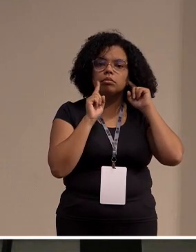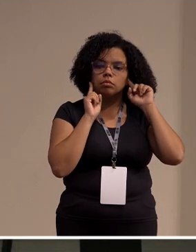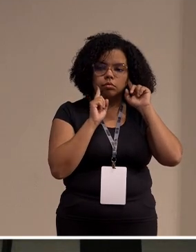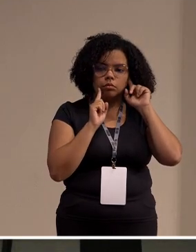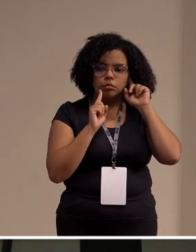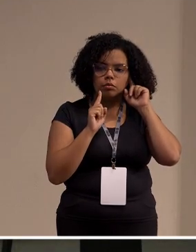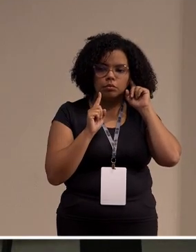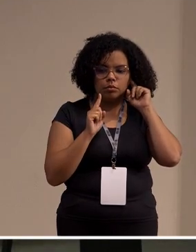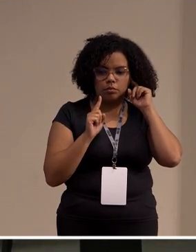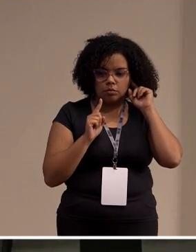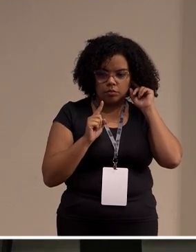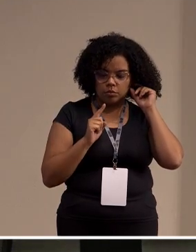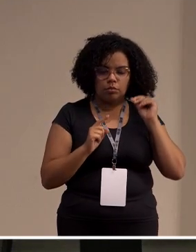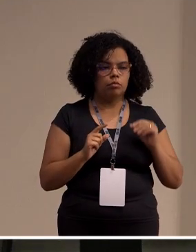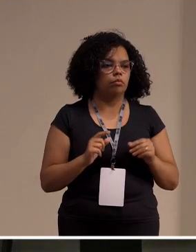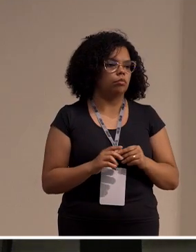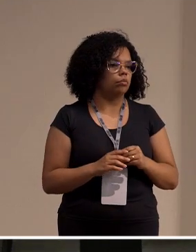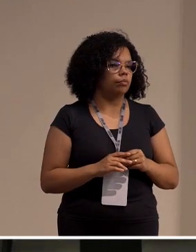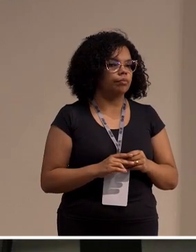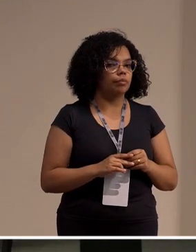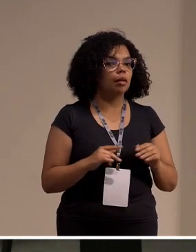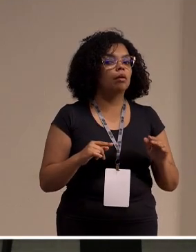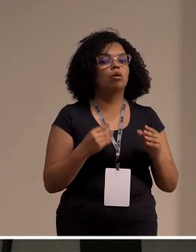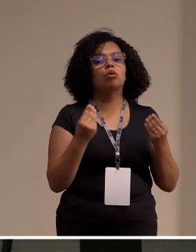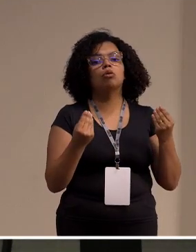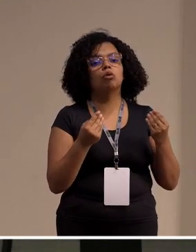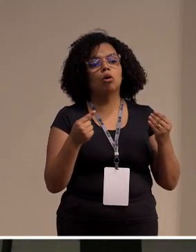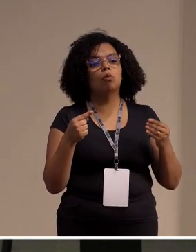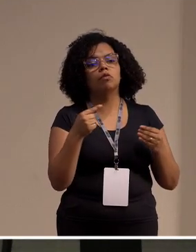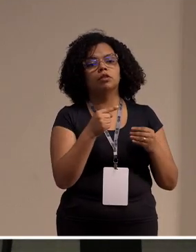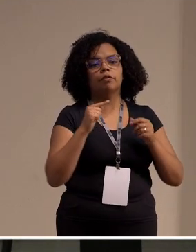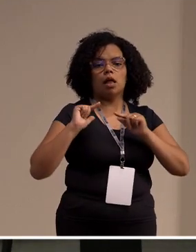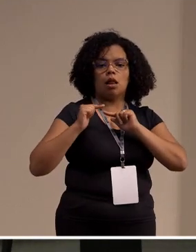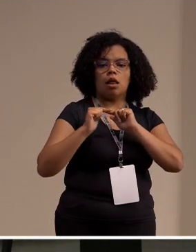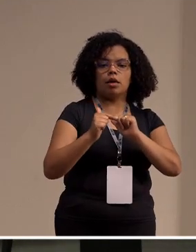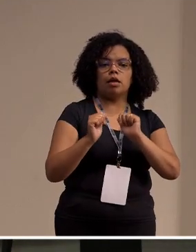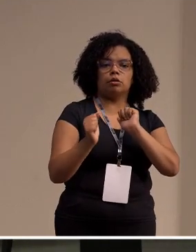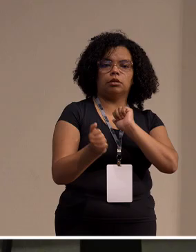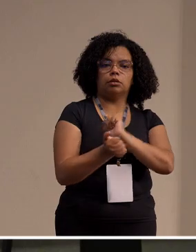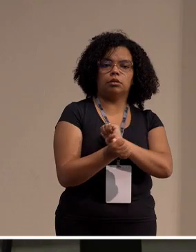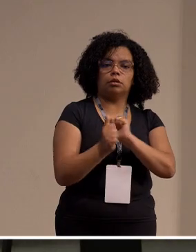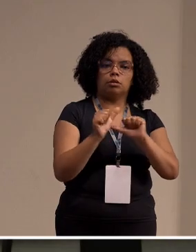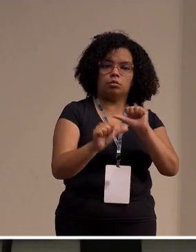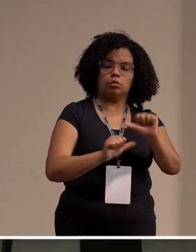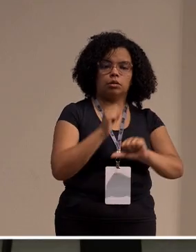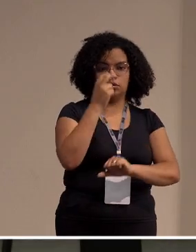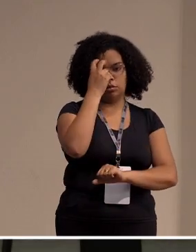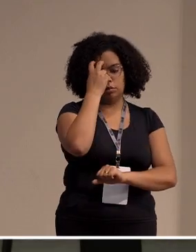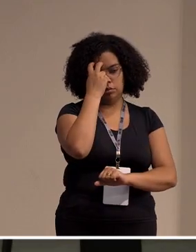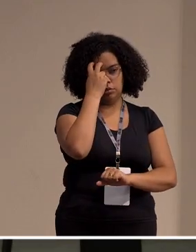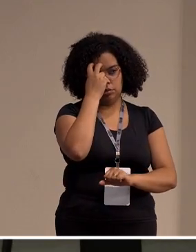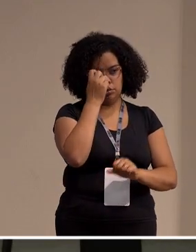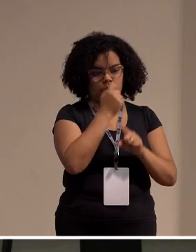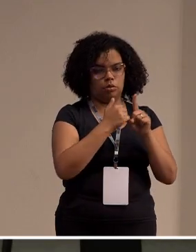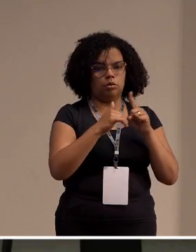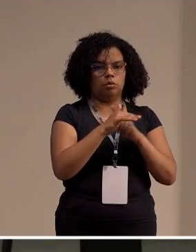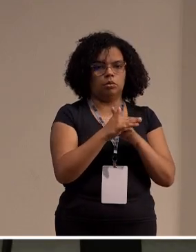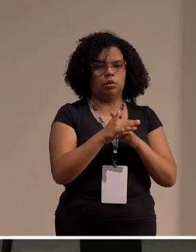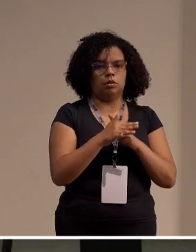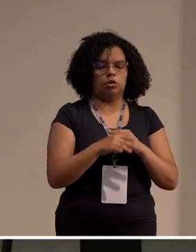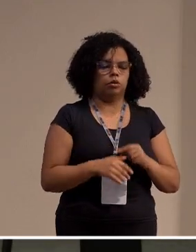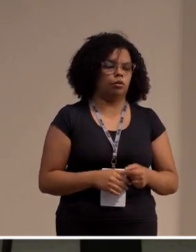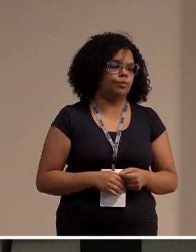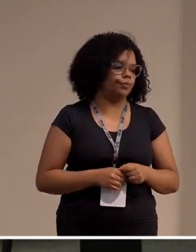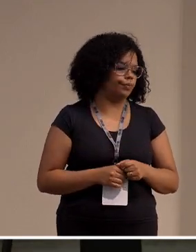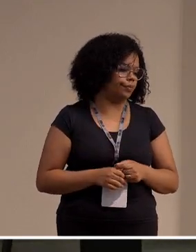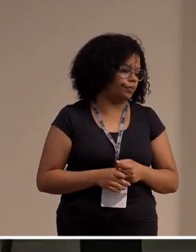contemporânea. E aí eu ia perguntar justamente isso. Como é que você vê o legado da escravidão moldando culturalmente e socialmente a sociedade